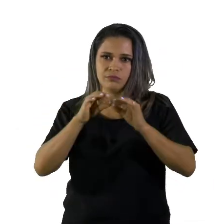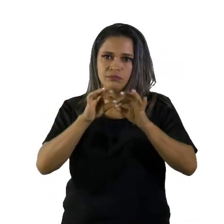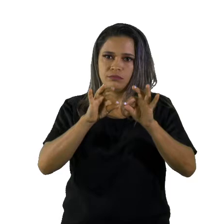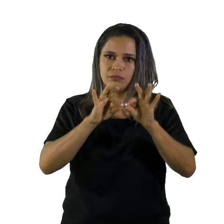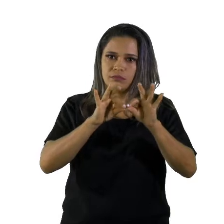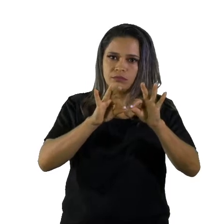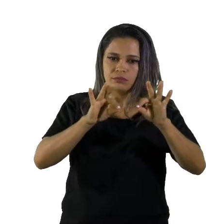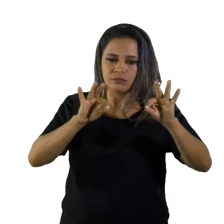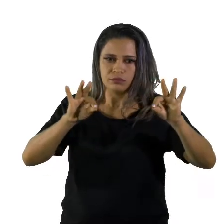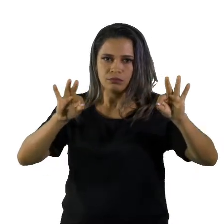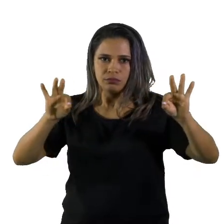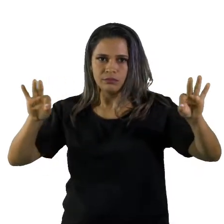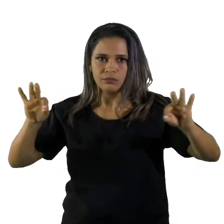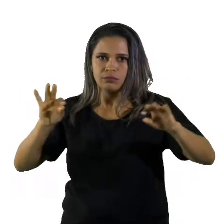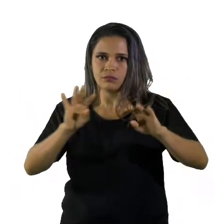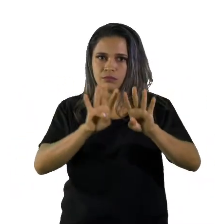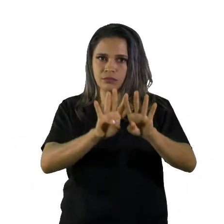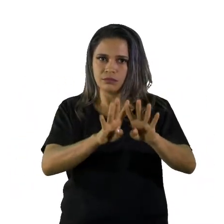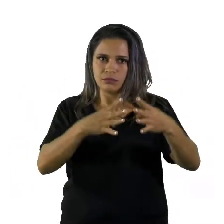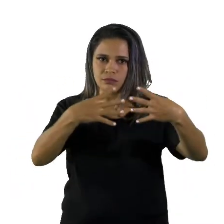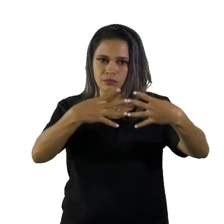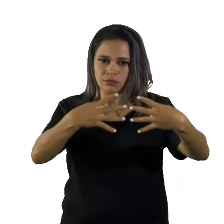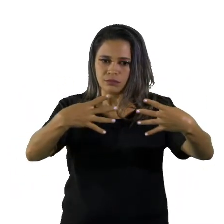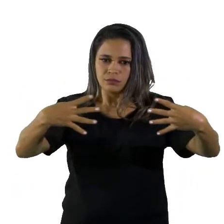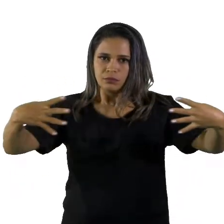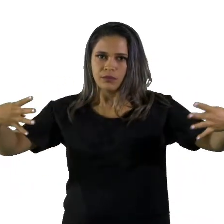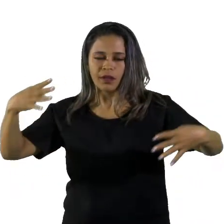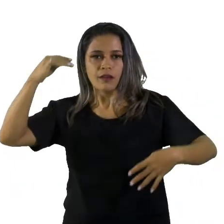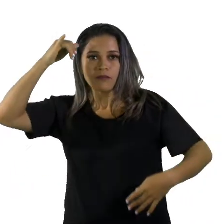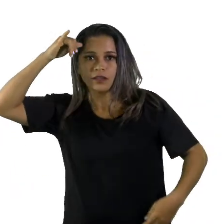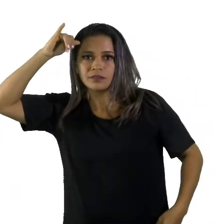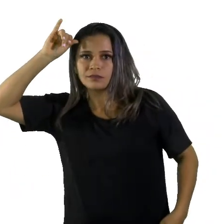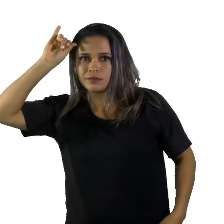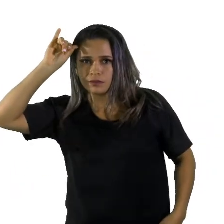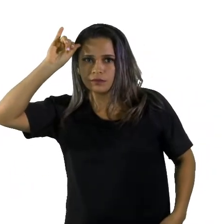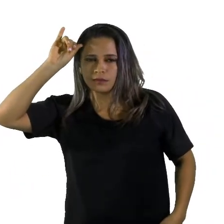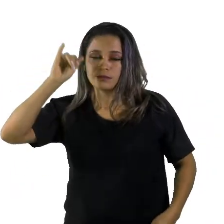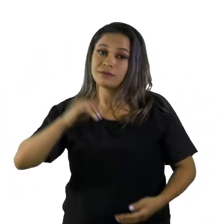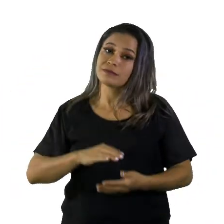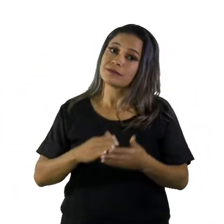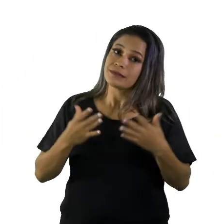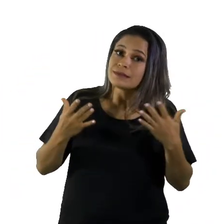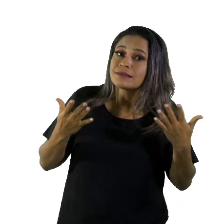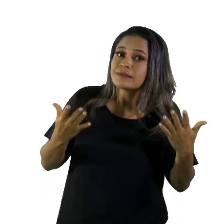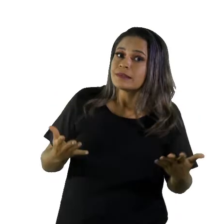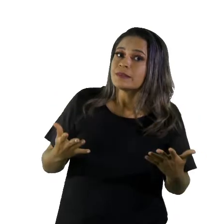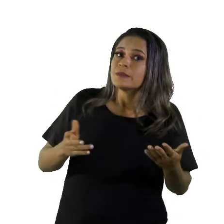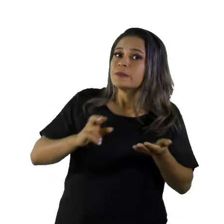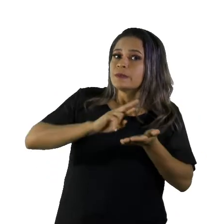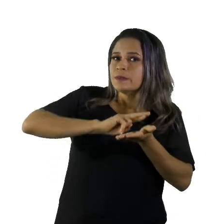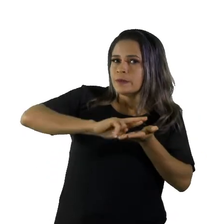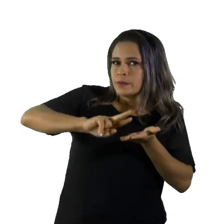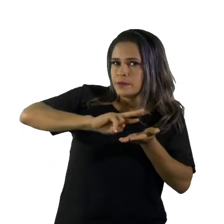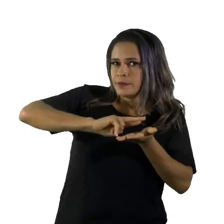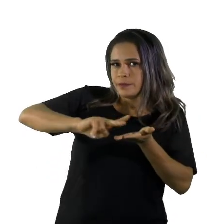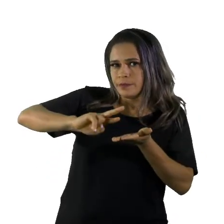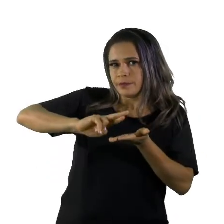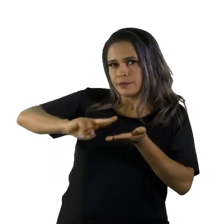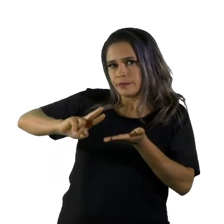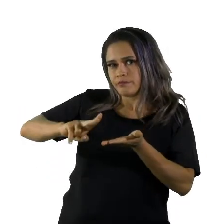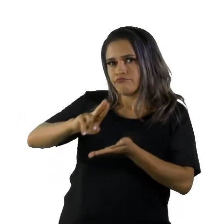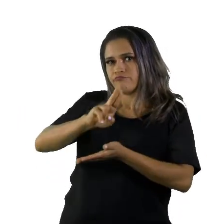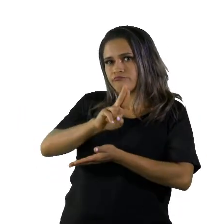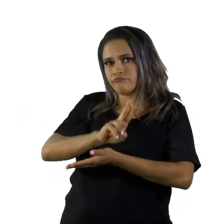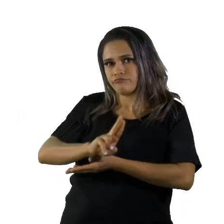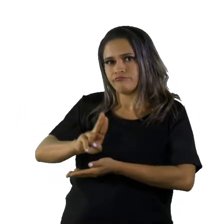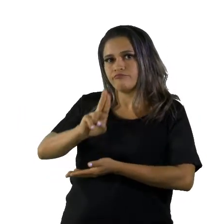saber o tamanho dessa cerca nessa fazenda aí. Então, em várias ocasiões foi